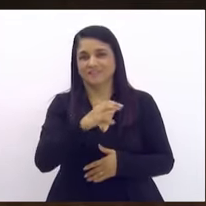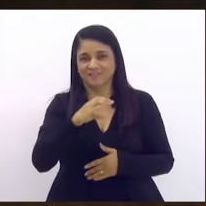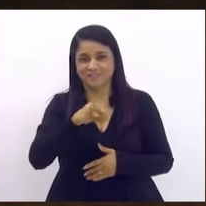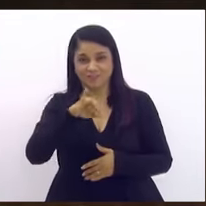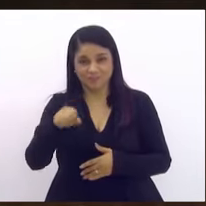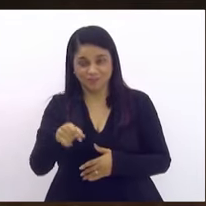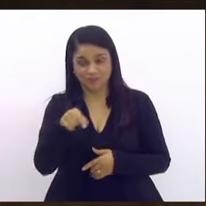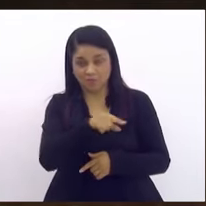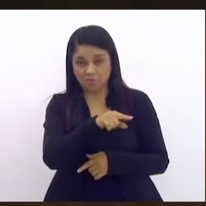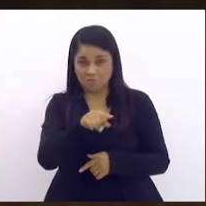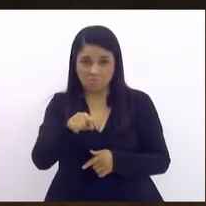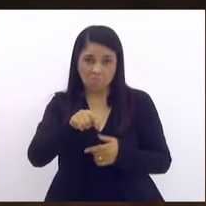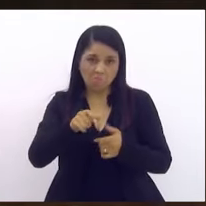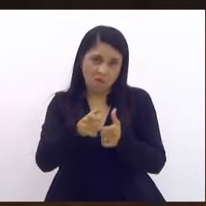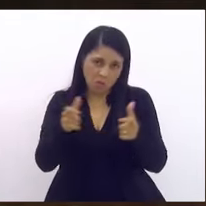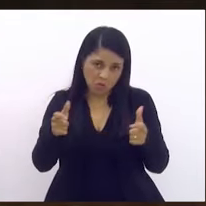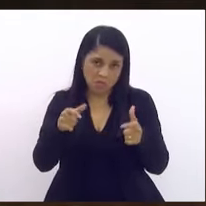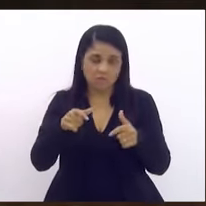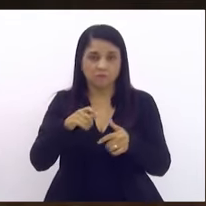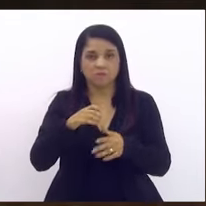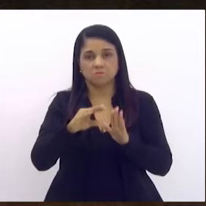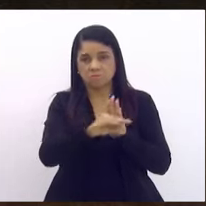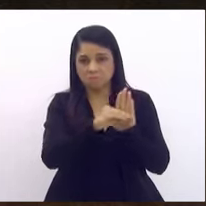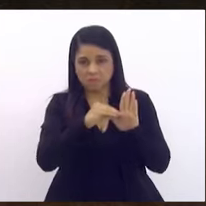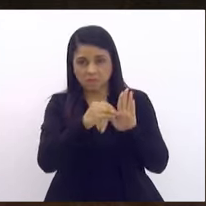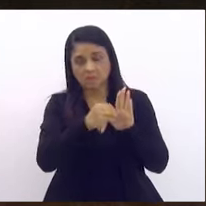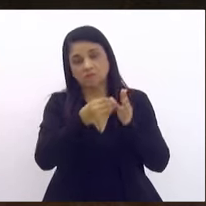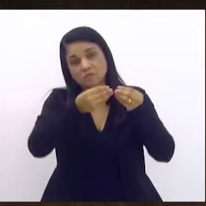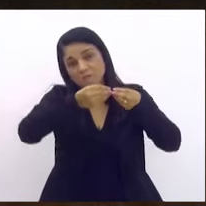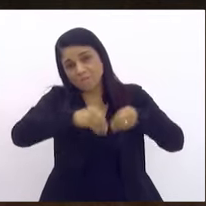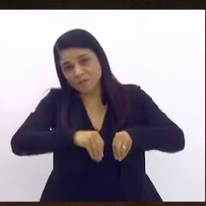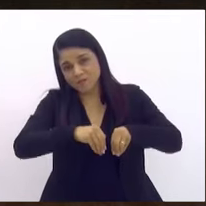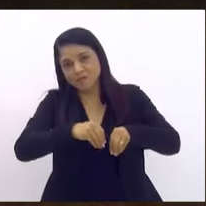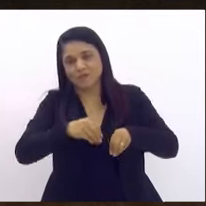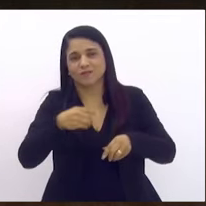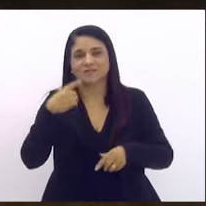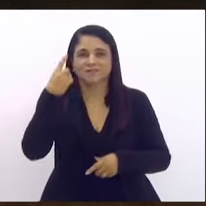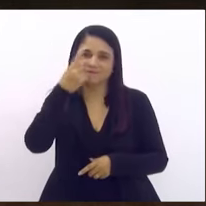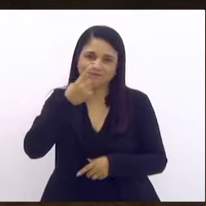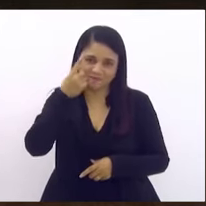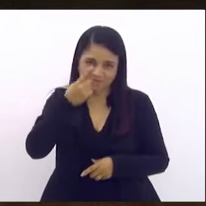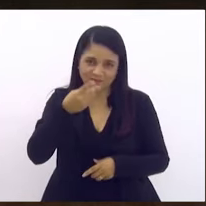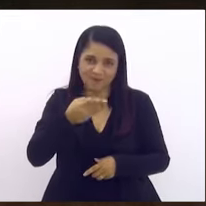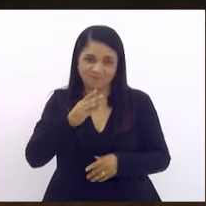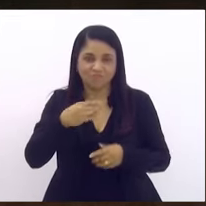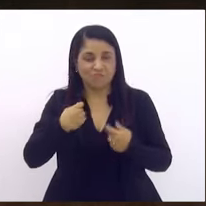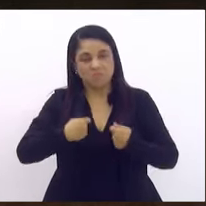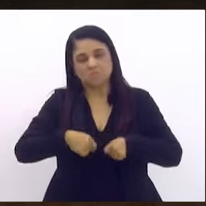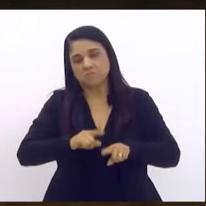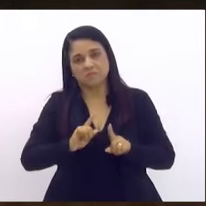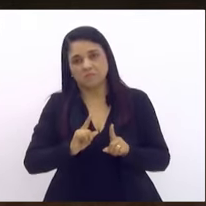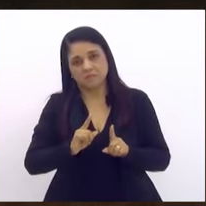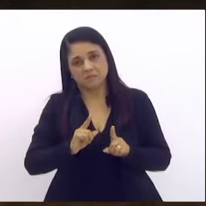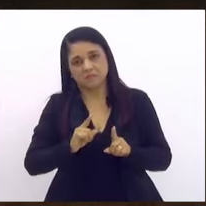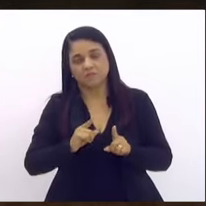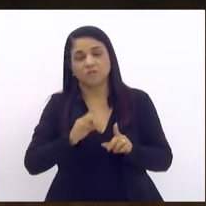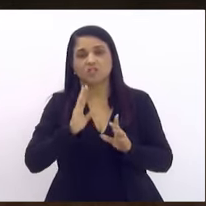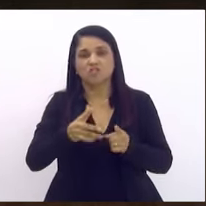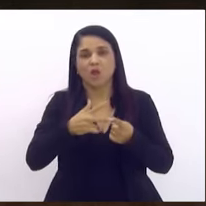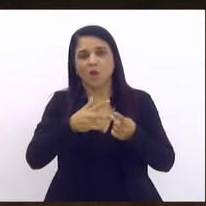deputados apresentariam elas acabam sendo prejudicadas ou desnecessárias porque elas já foram corrigidas ou